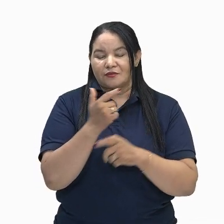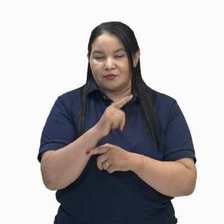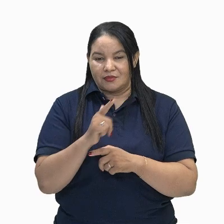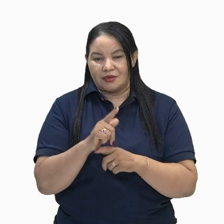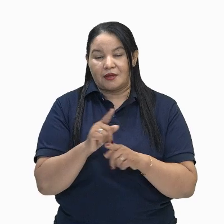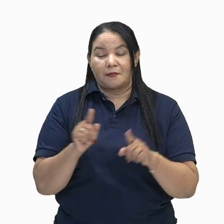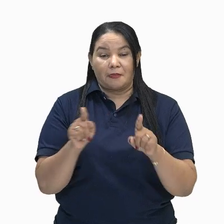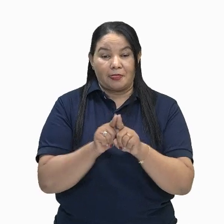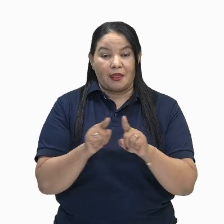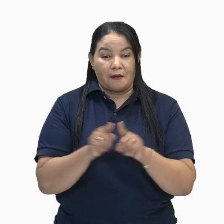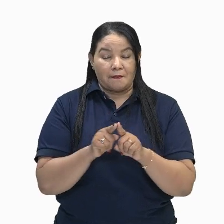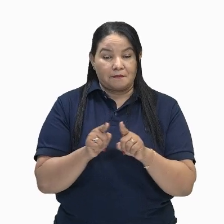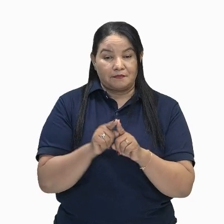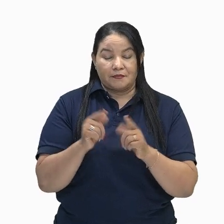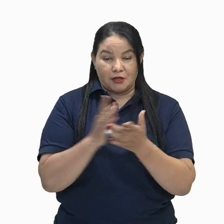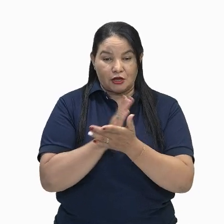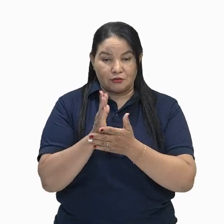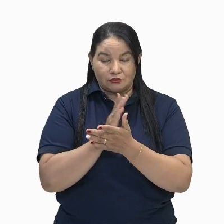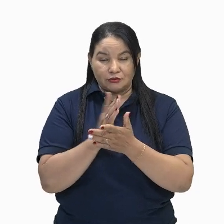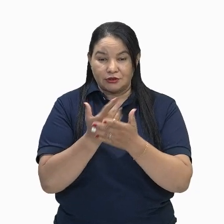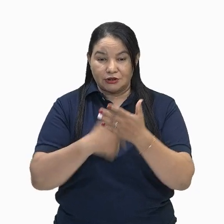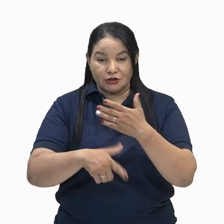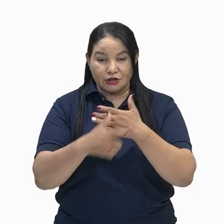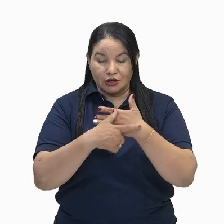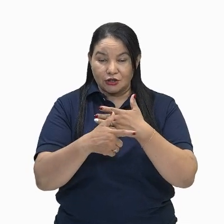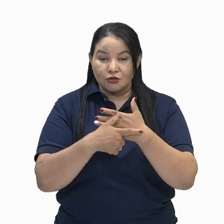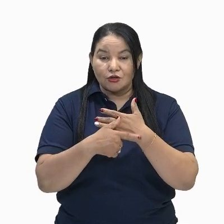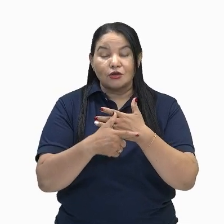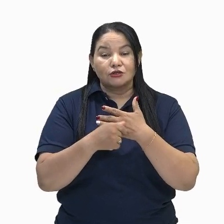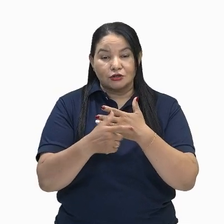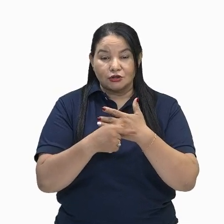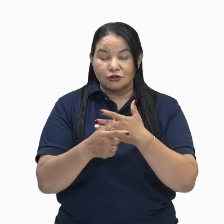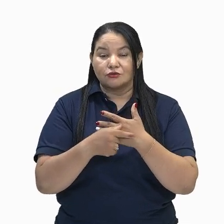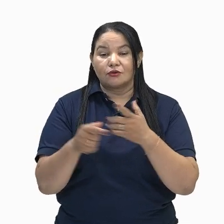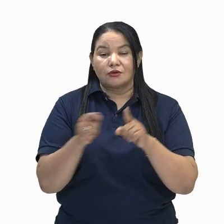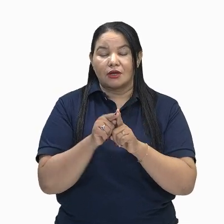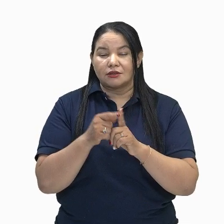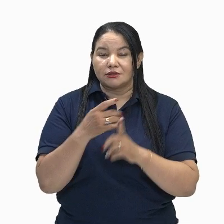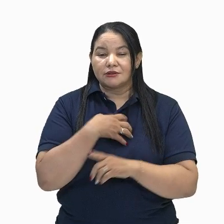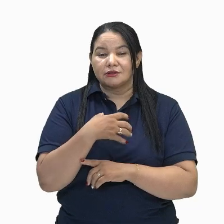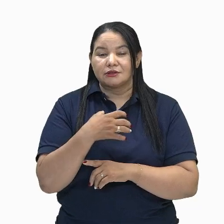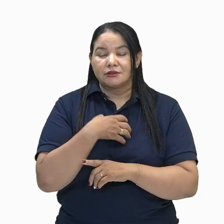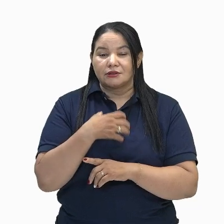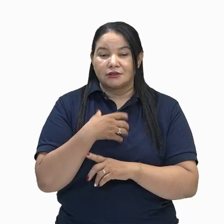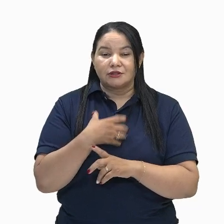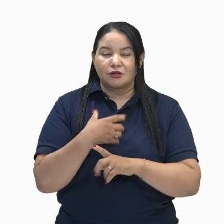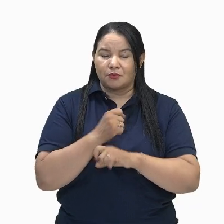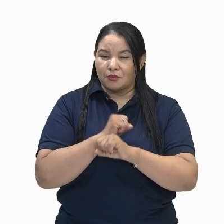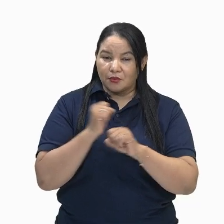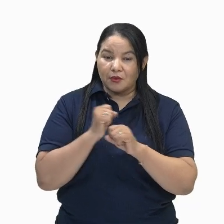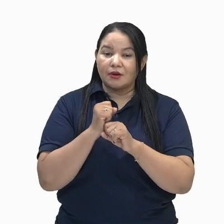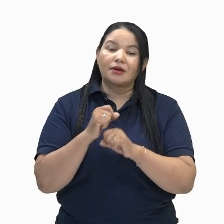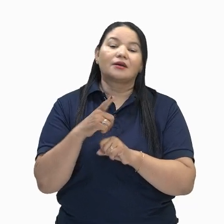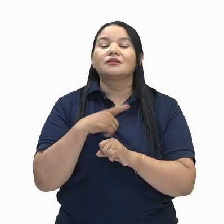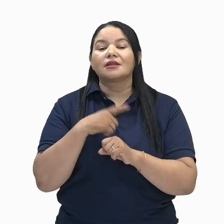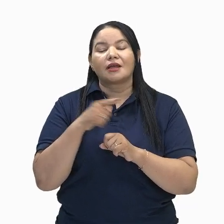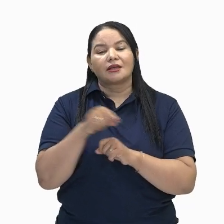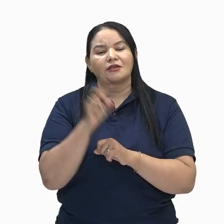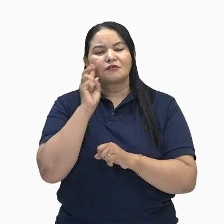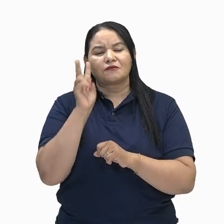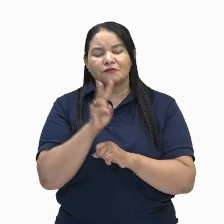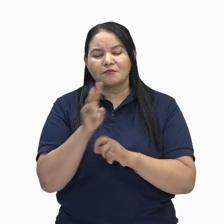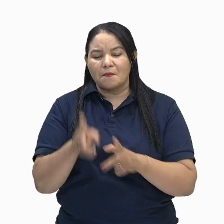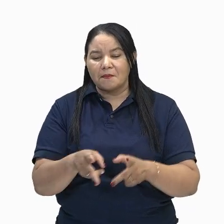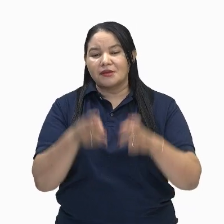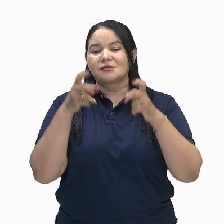cronistas, os escritores, né, eles têm uma sensibilidade muito grande para perceber essas